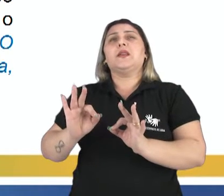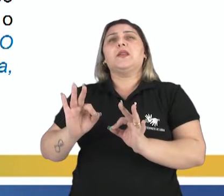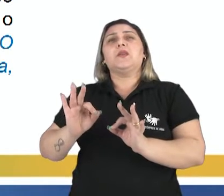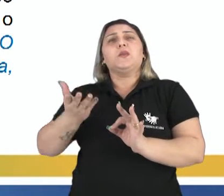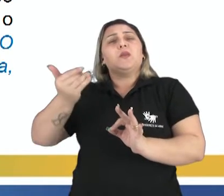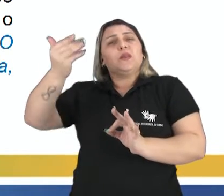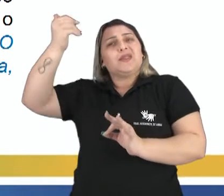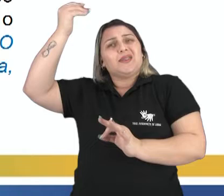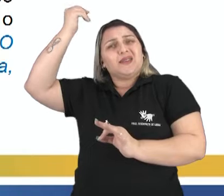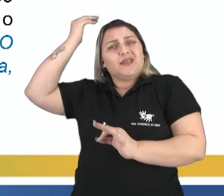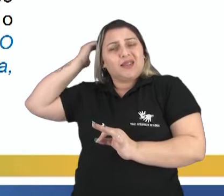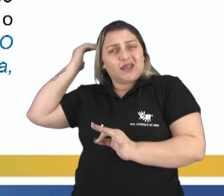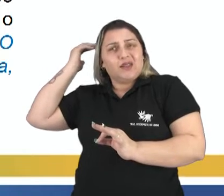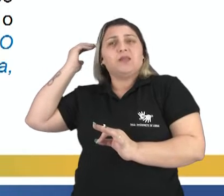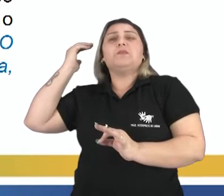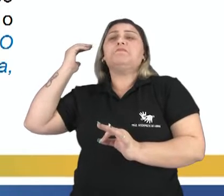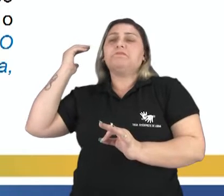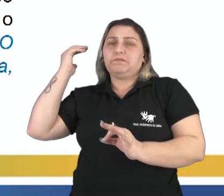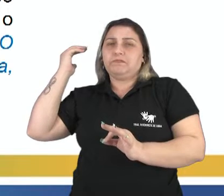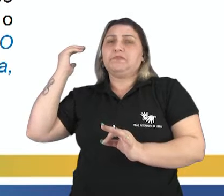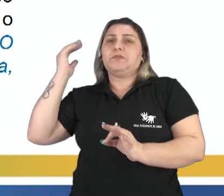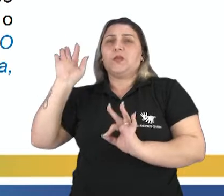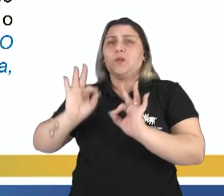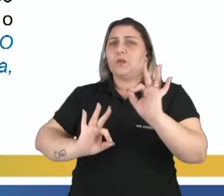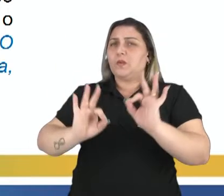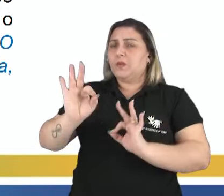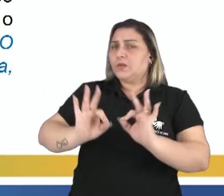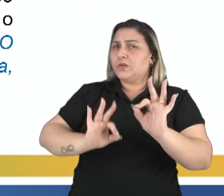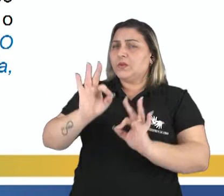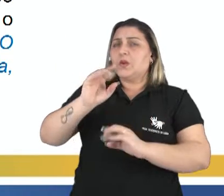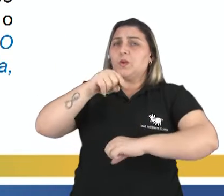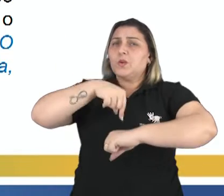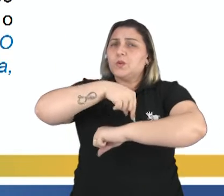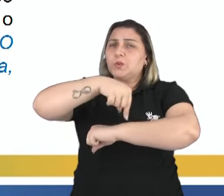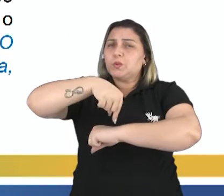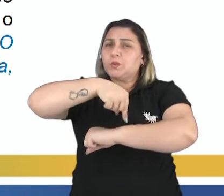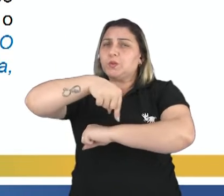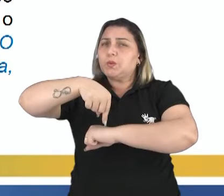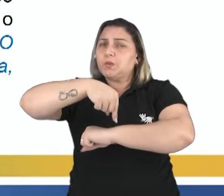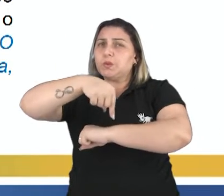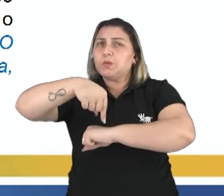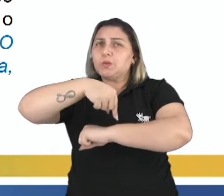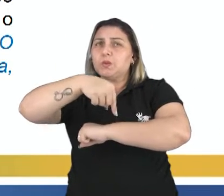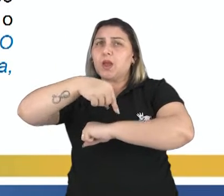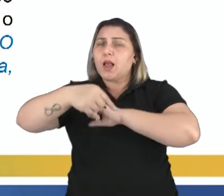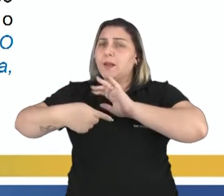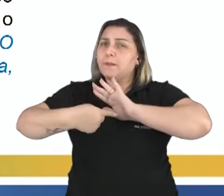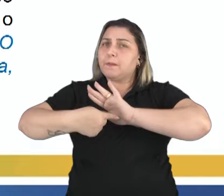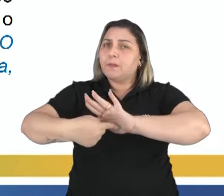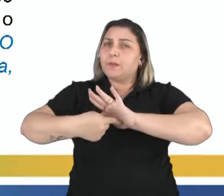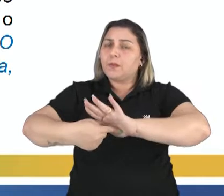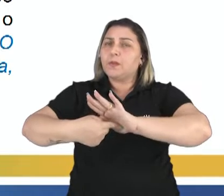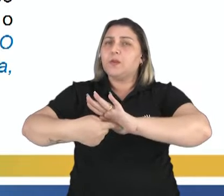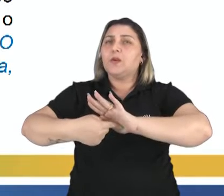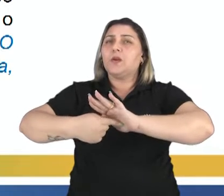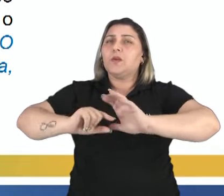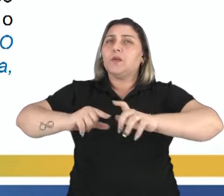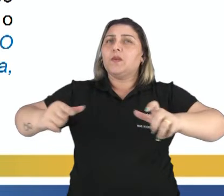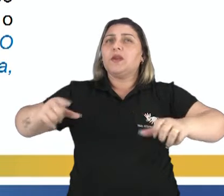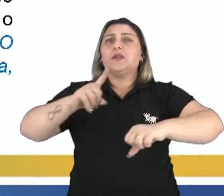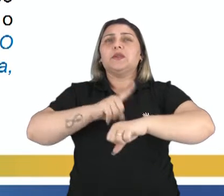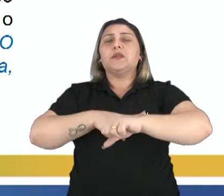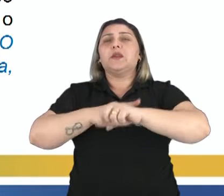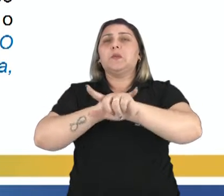tempo, que excede todas as formas, ordenável, o tempo cronos, que se apresenta como um imenso